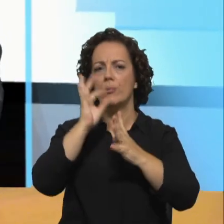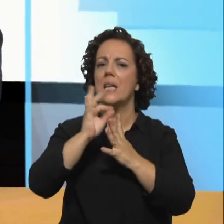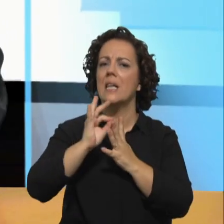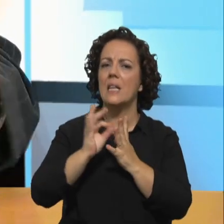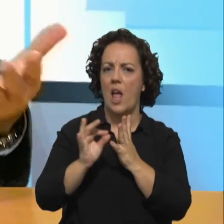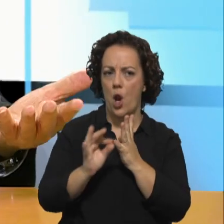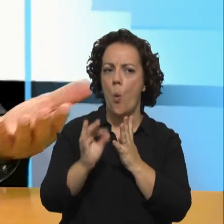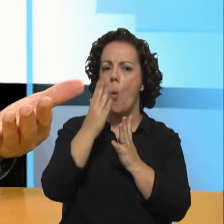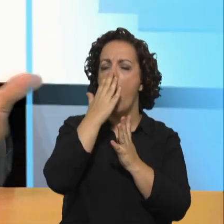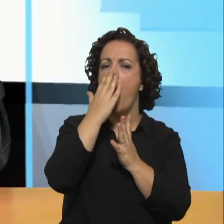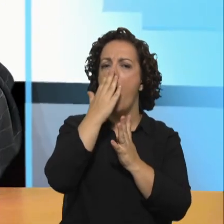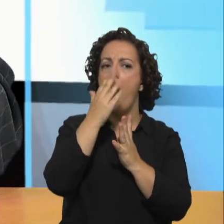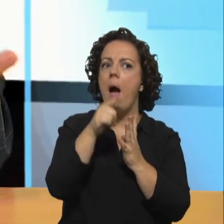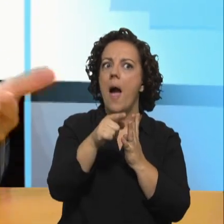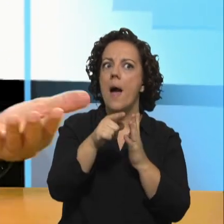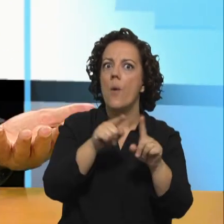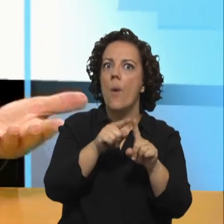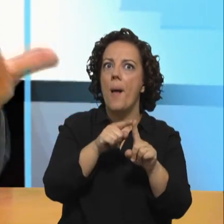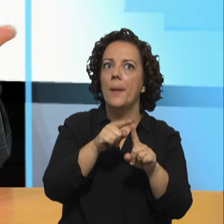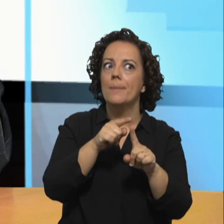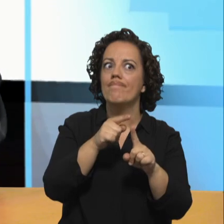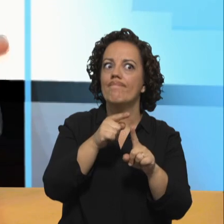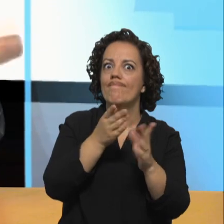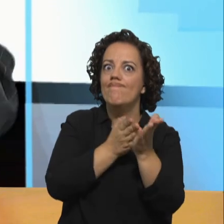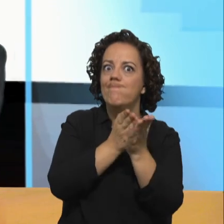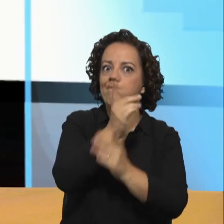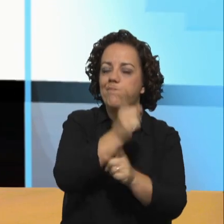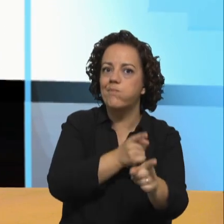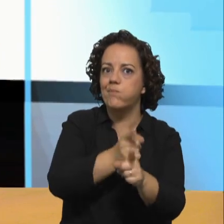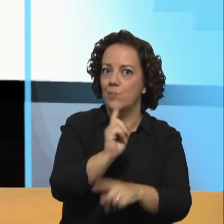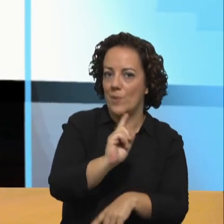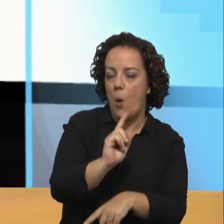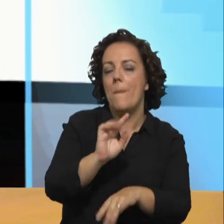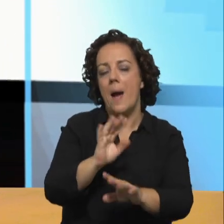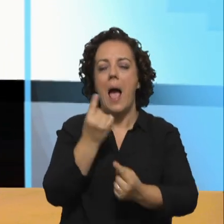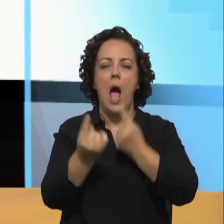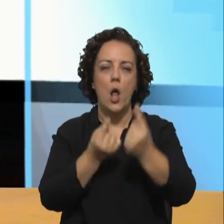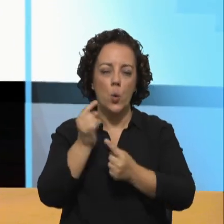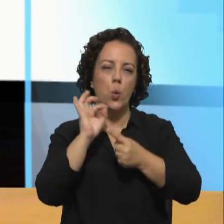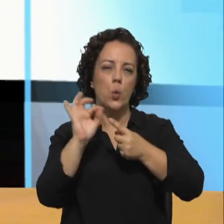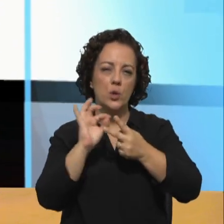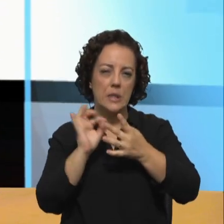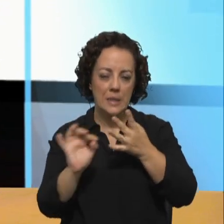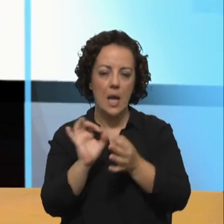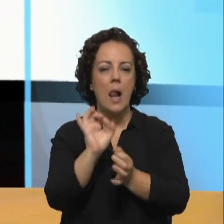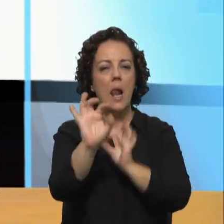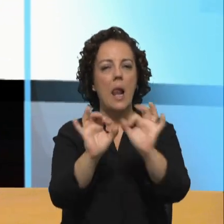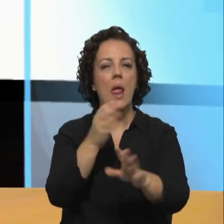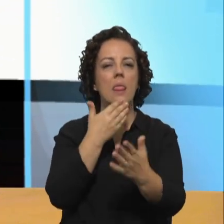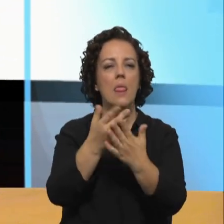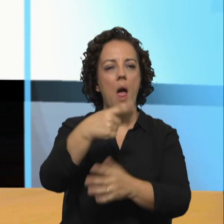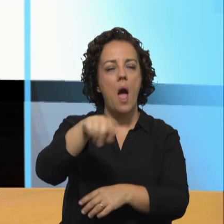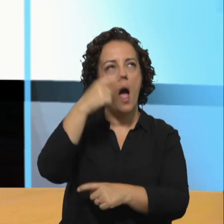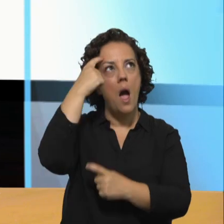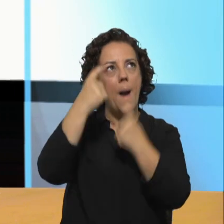melhor dizendo, nem sempre totalmente consistentes, mas alguns critérios que ajudem a ler estes tempos difíceis que